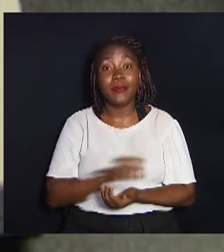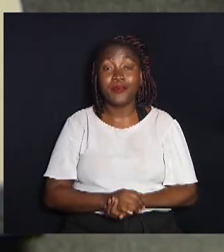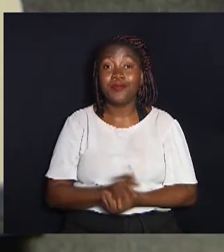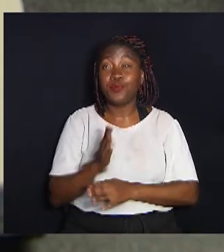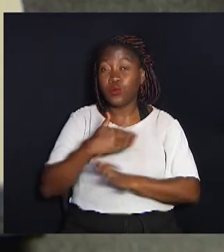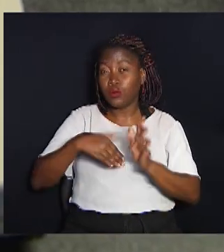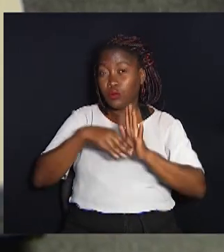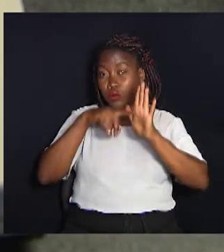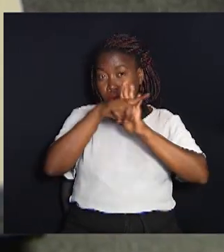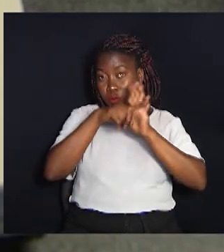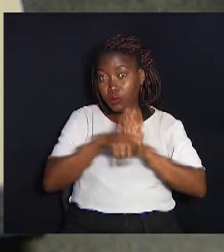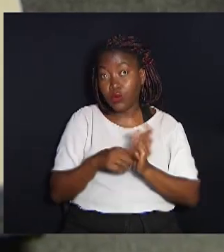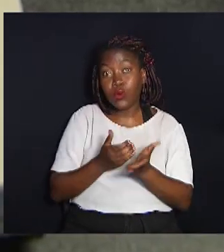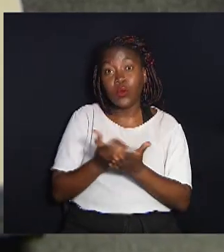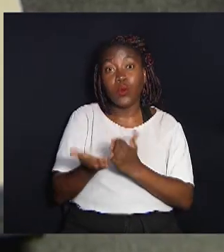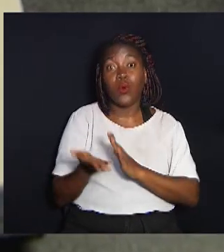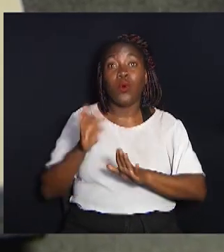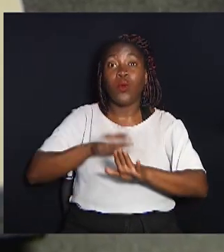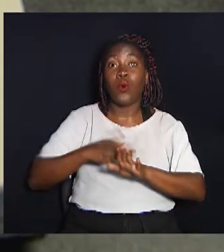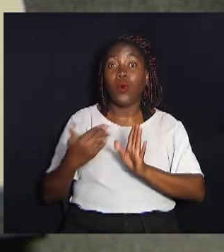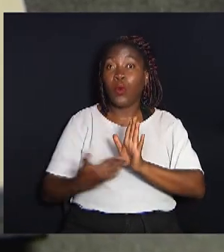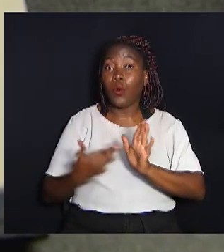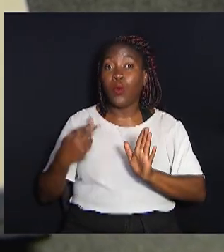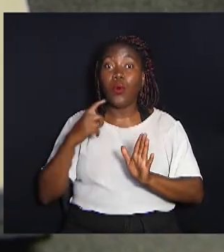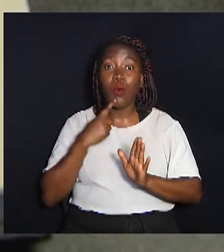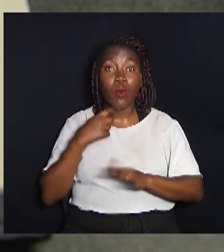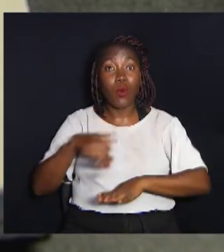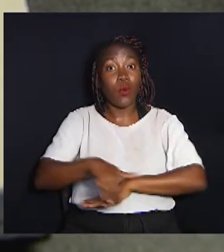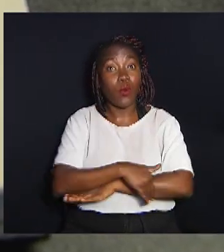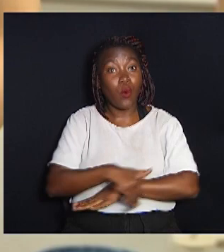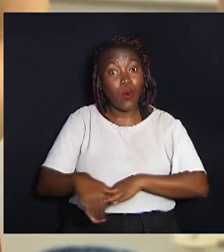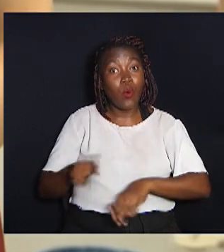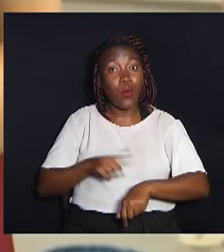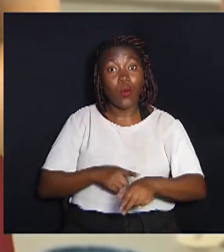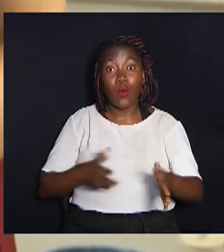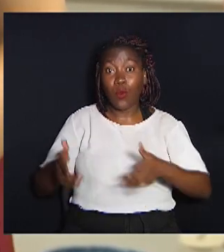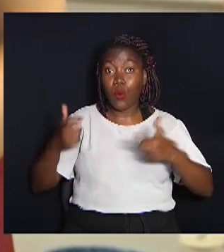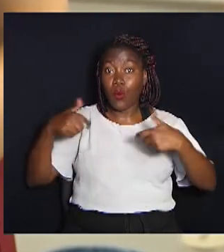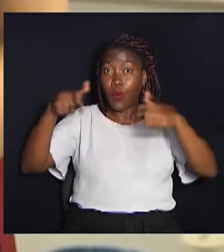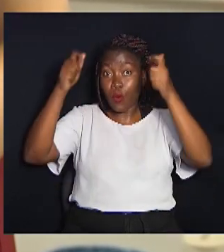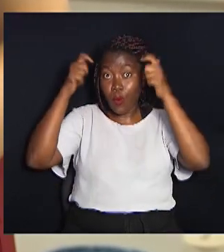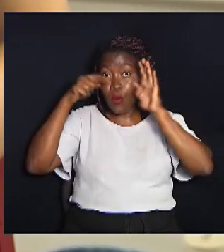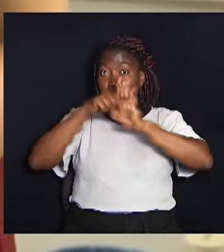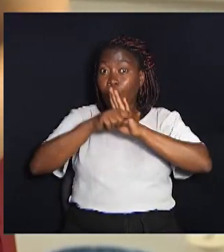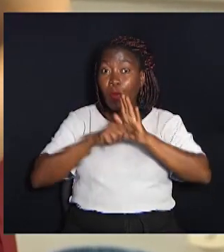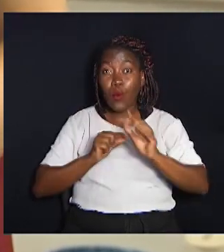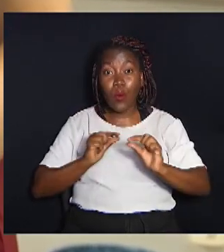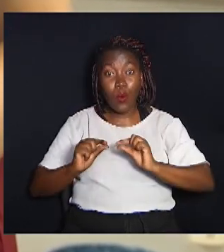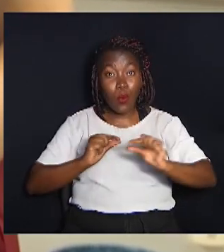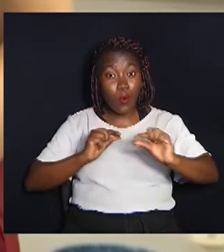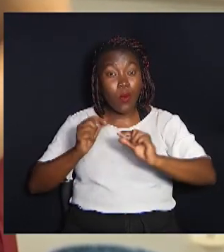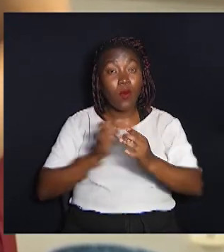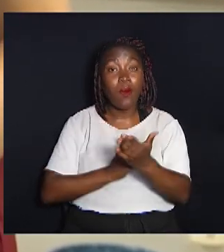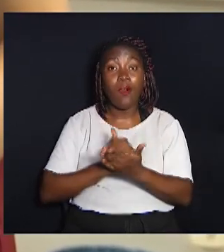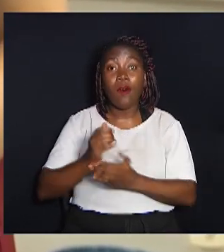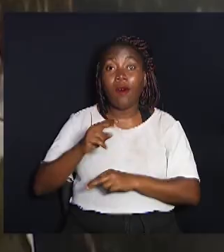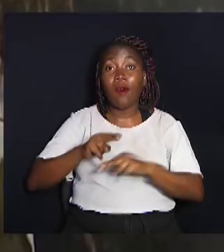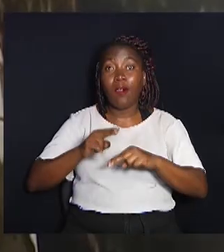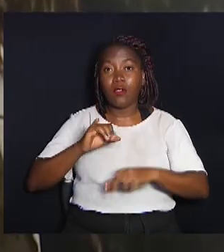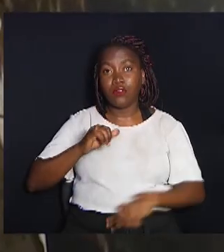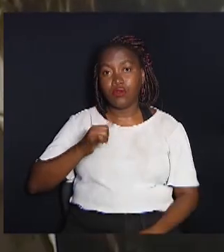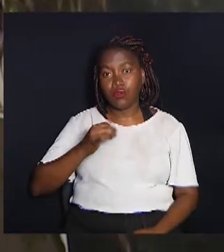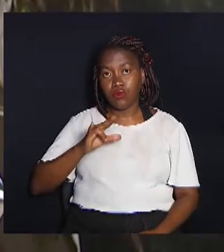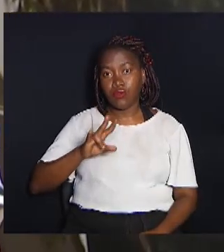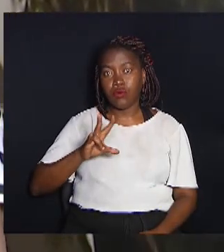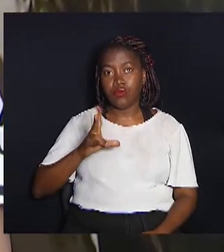levantamento começou por meio do livro Campinas, Ruas da Época Imperial, uma pesquisa minuciosa que começou em julho deste ano.